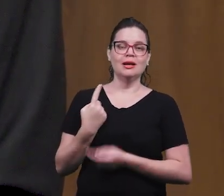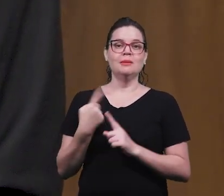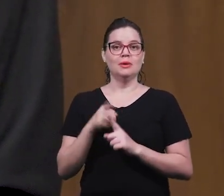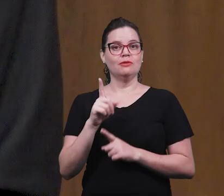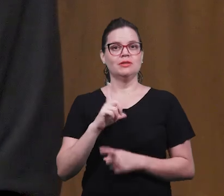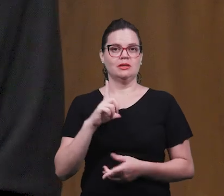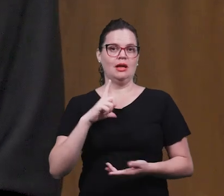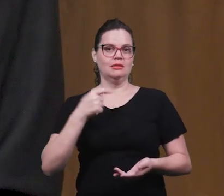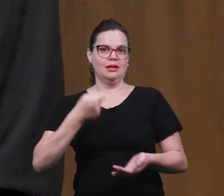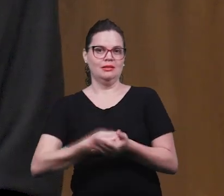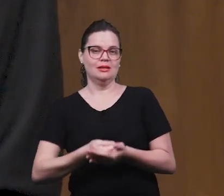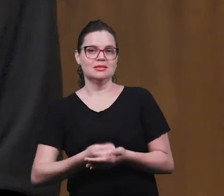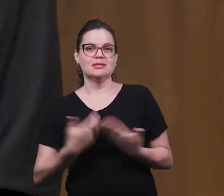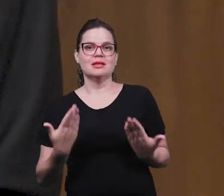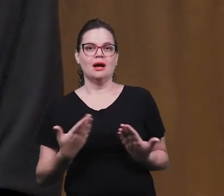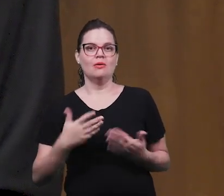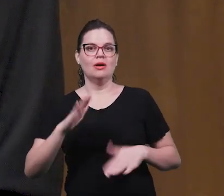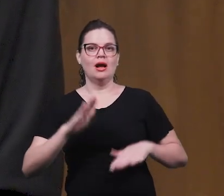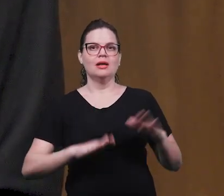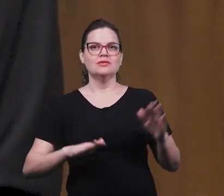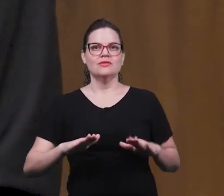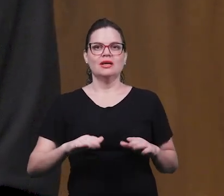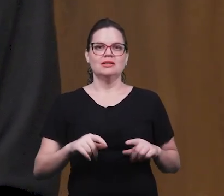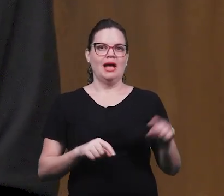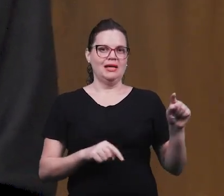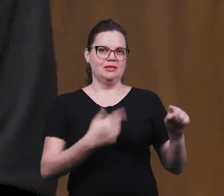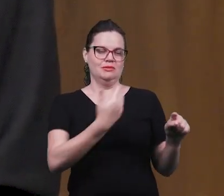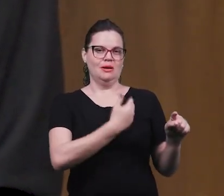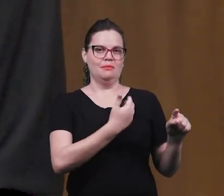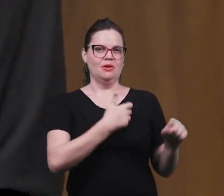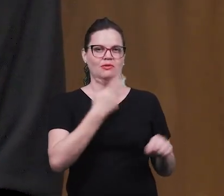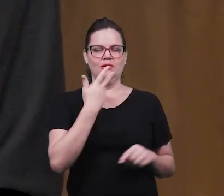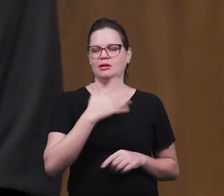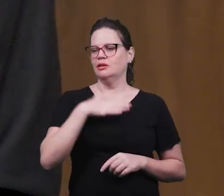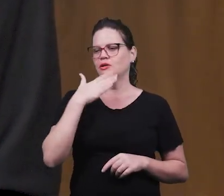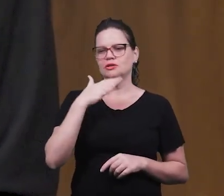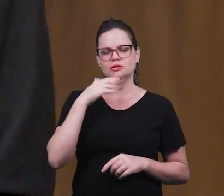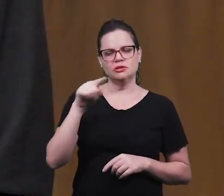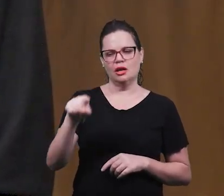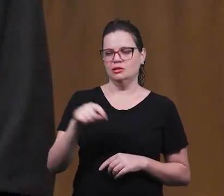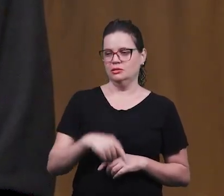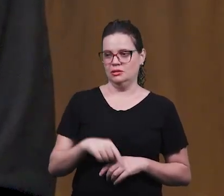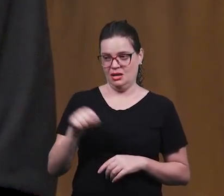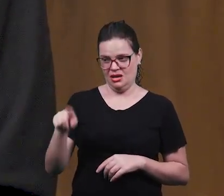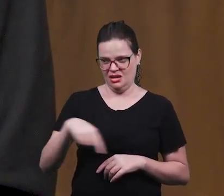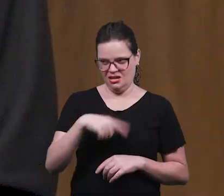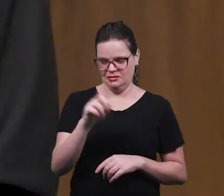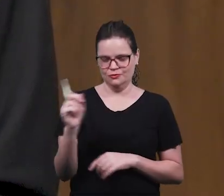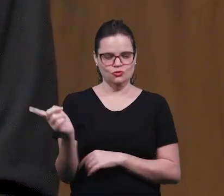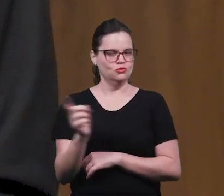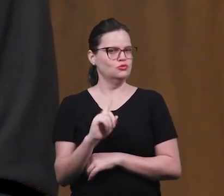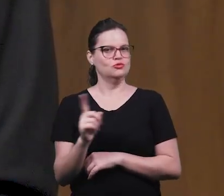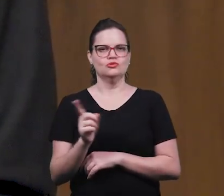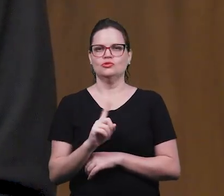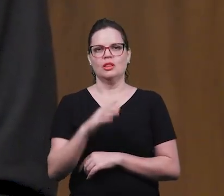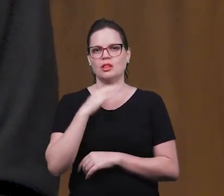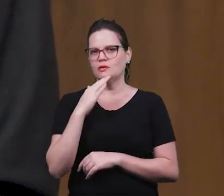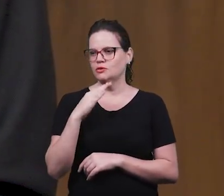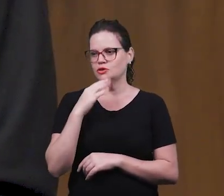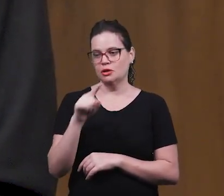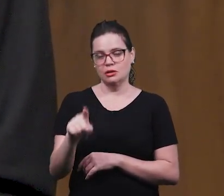escolhas, você faz escolhas que os seus colegas dizem assim, não adianta insistir que o Cidade não vai